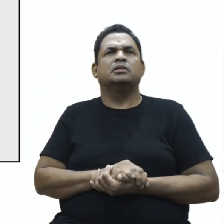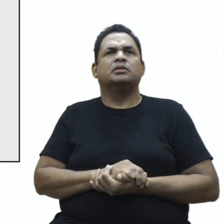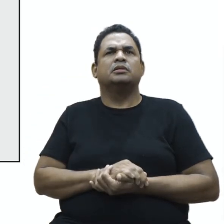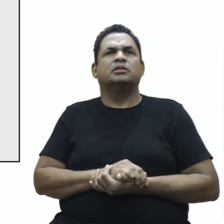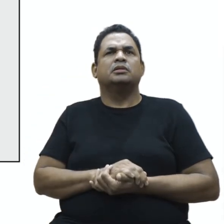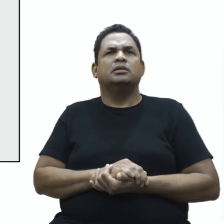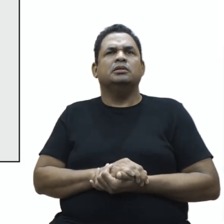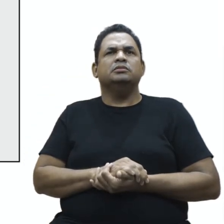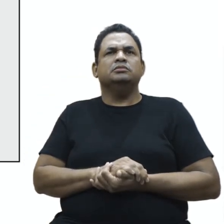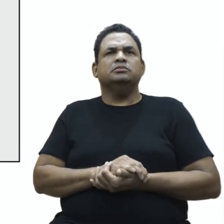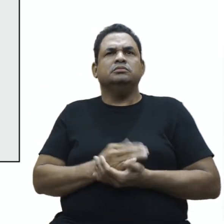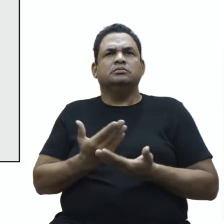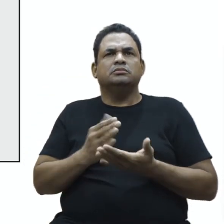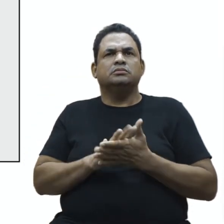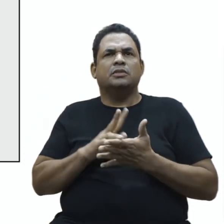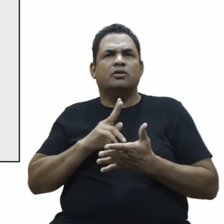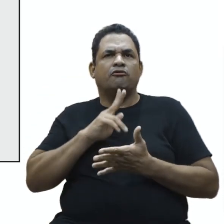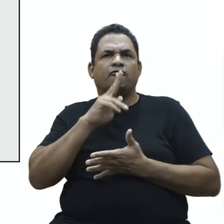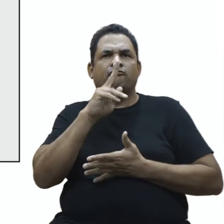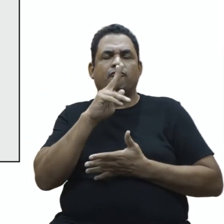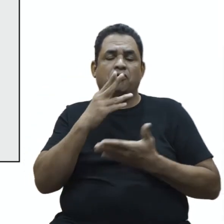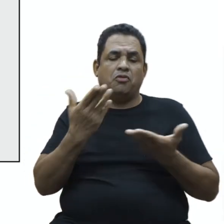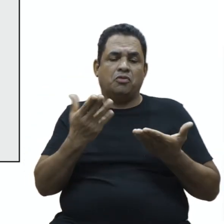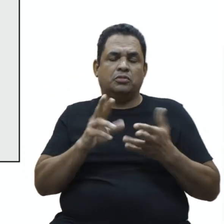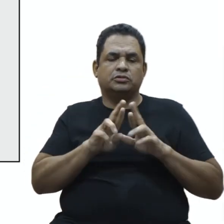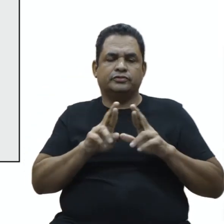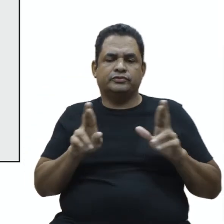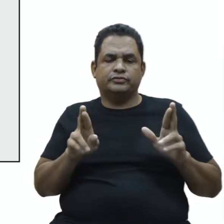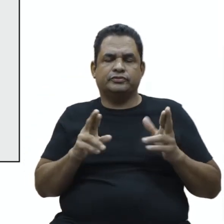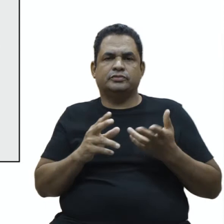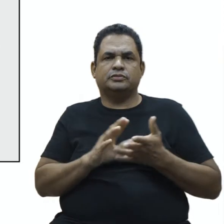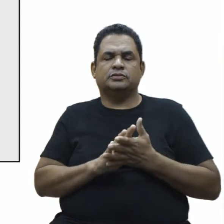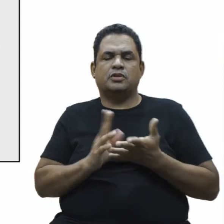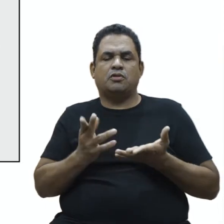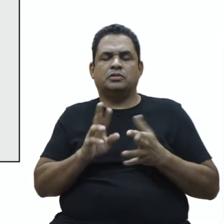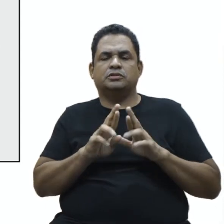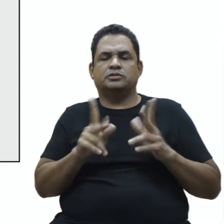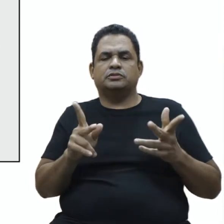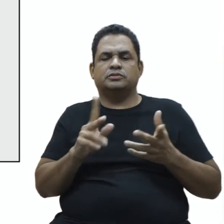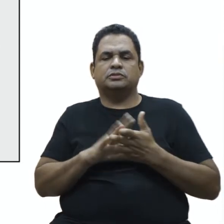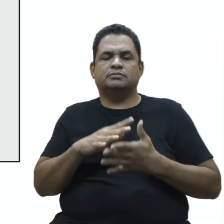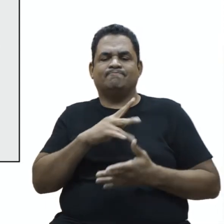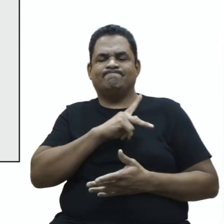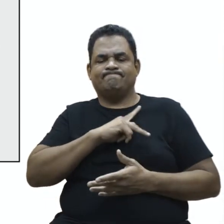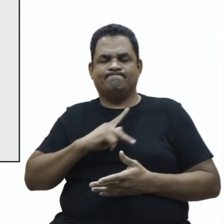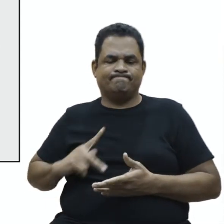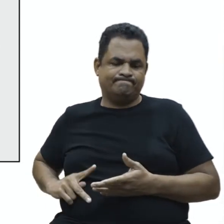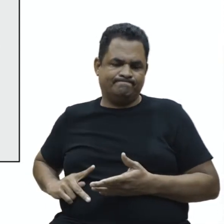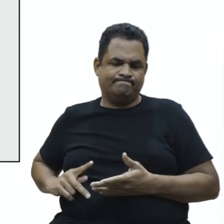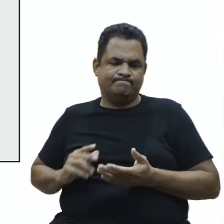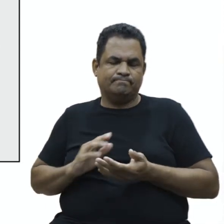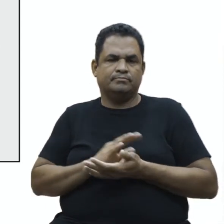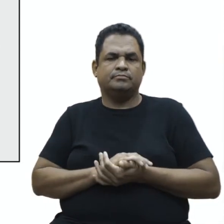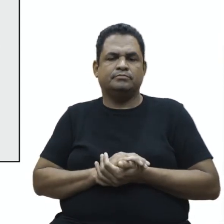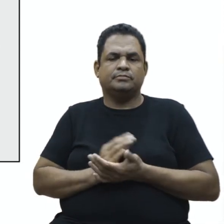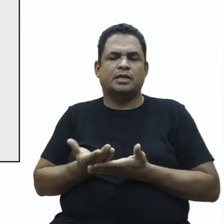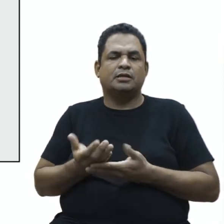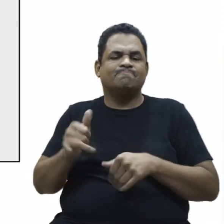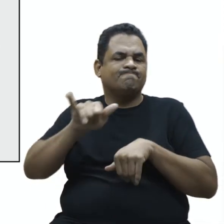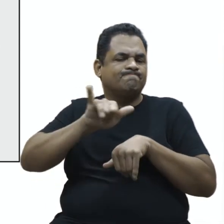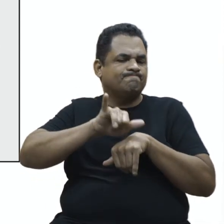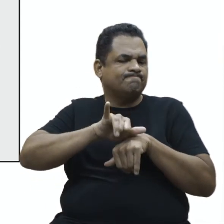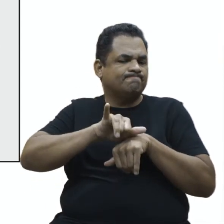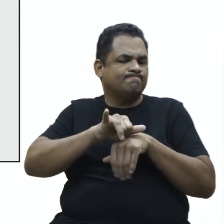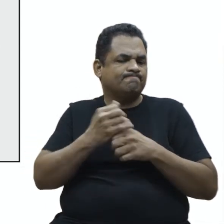Seria uma forma diferente do presidencialismo, um pouco mais centralizada,